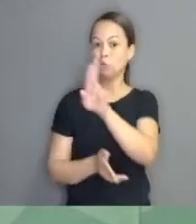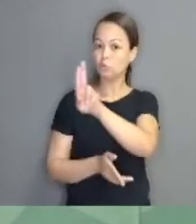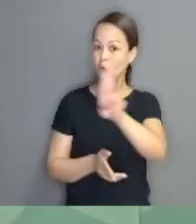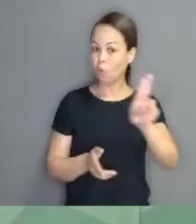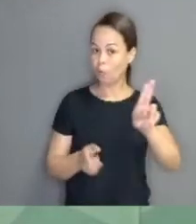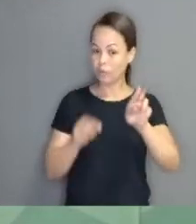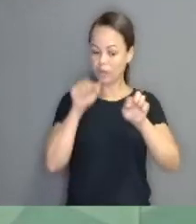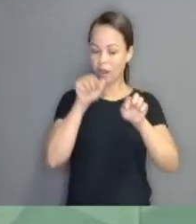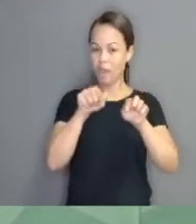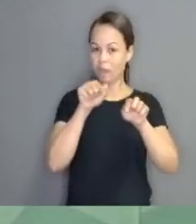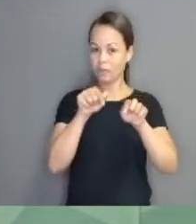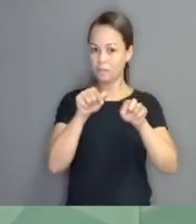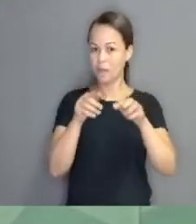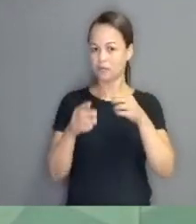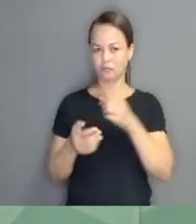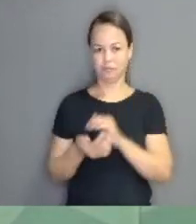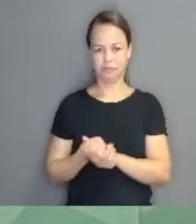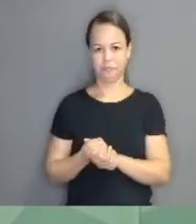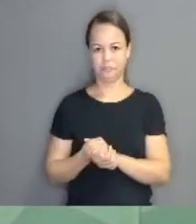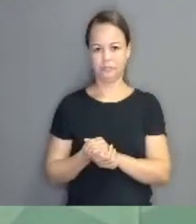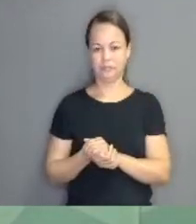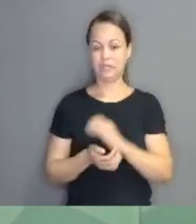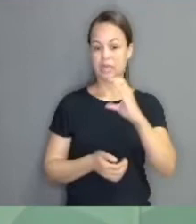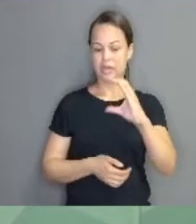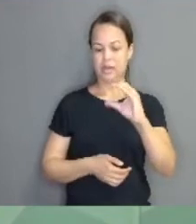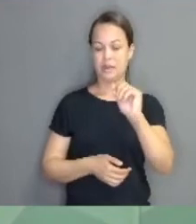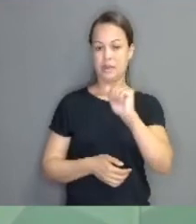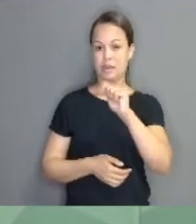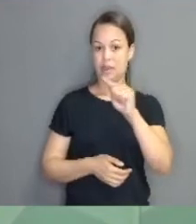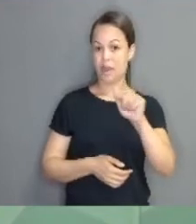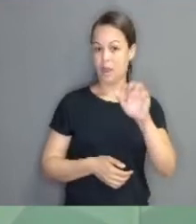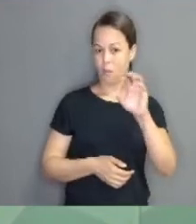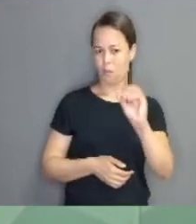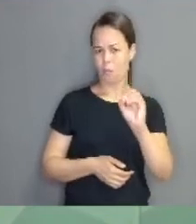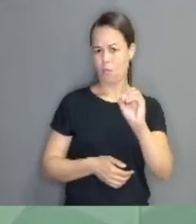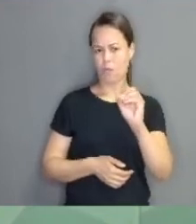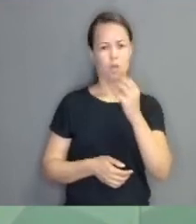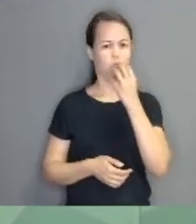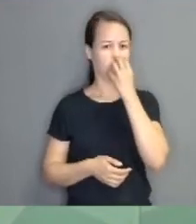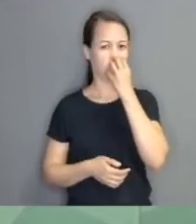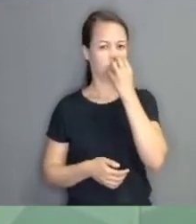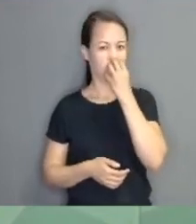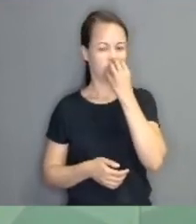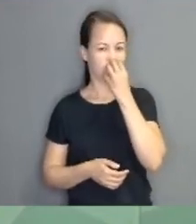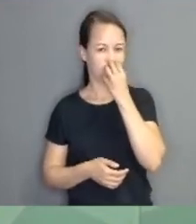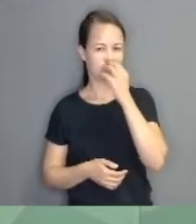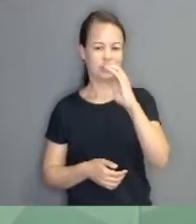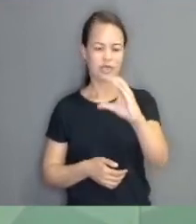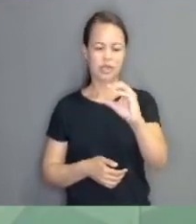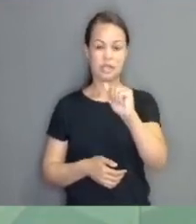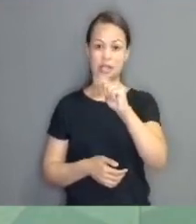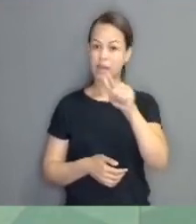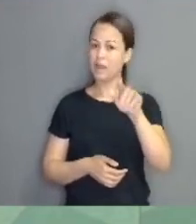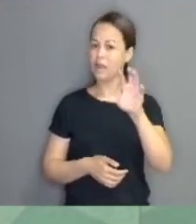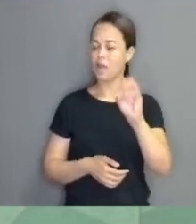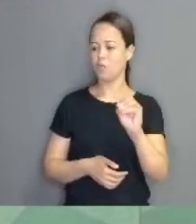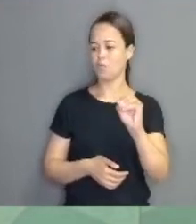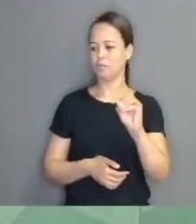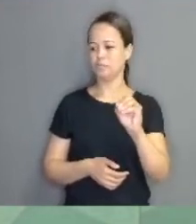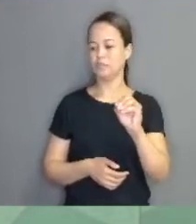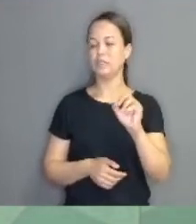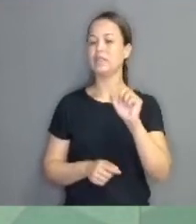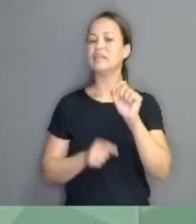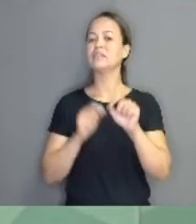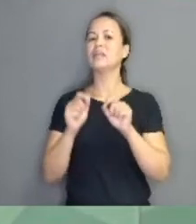o nome dele aqui embaixo o cão é um cão o cão e